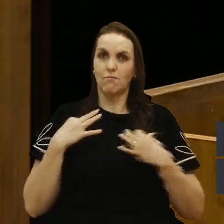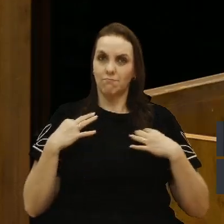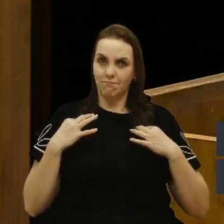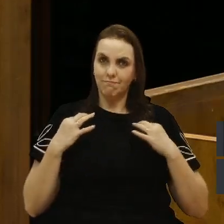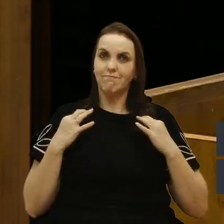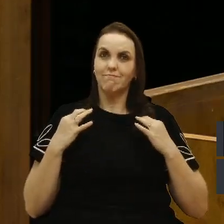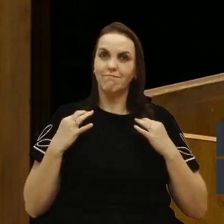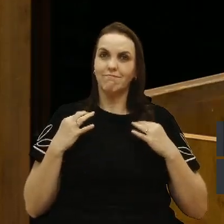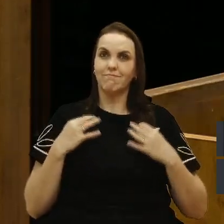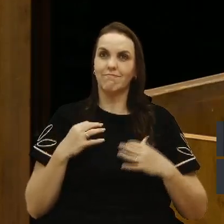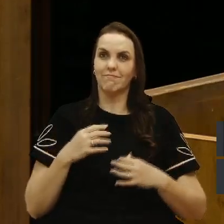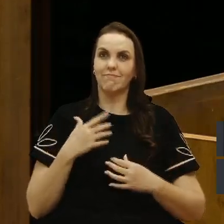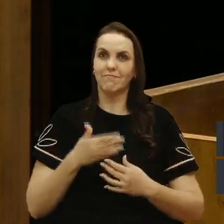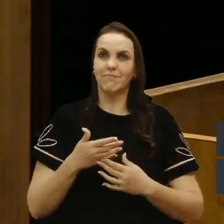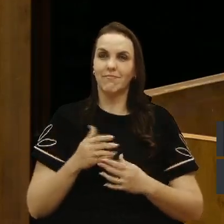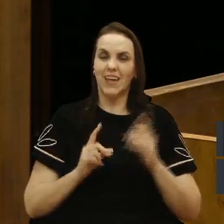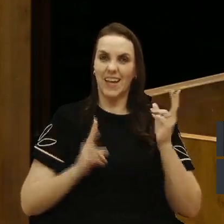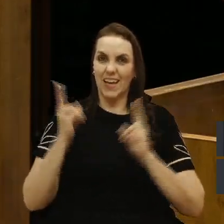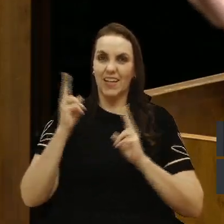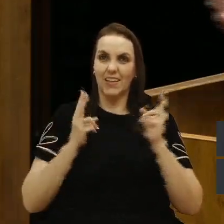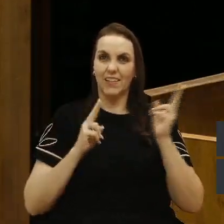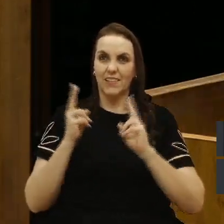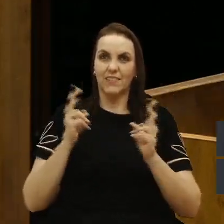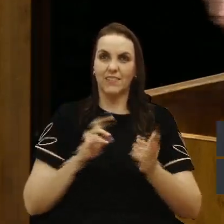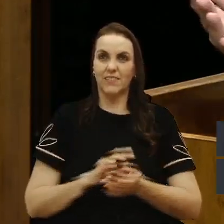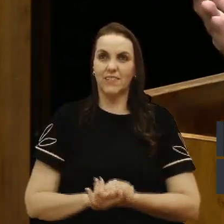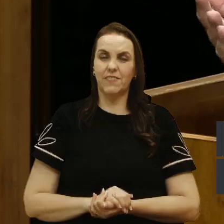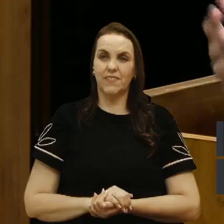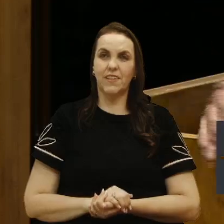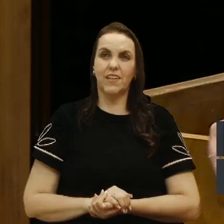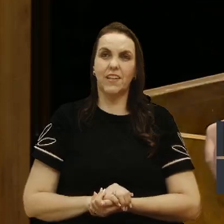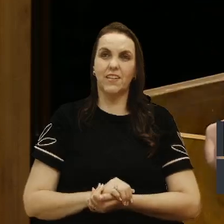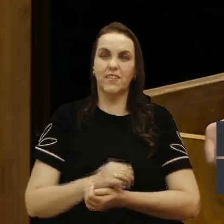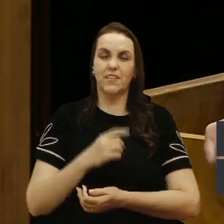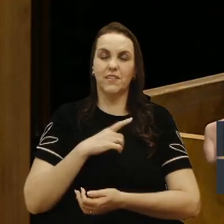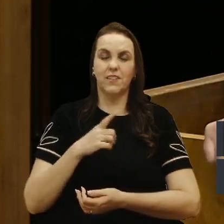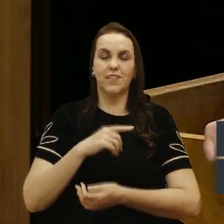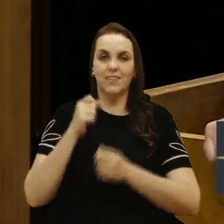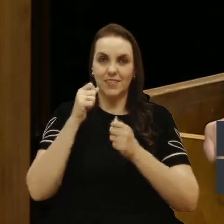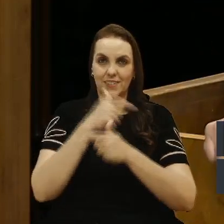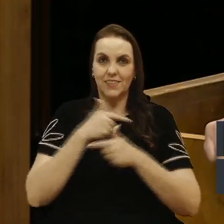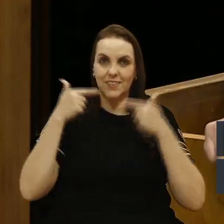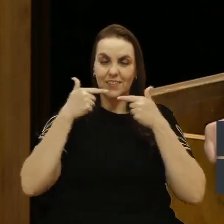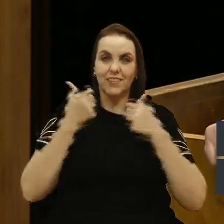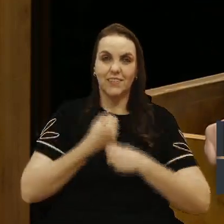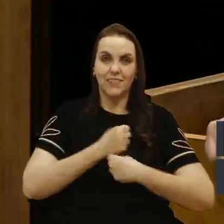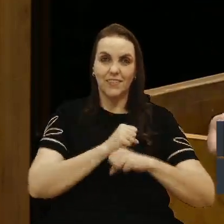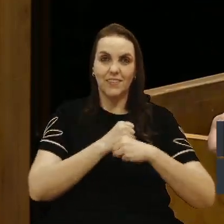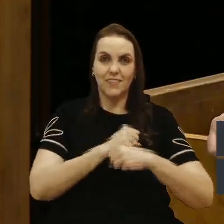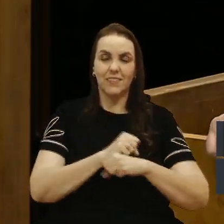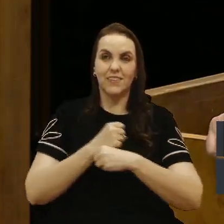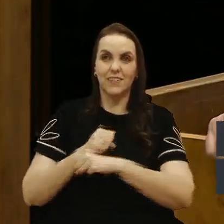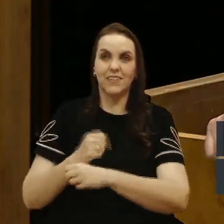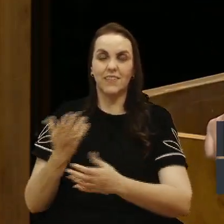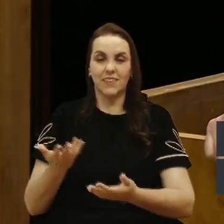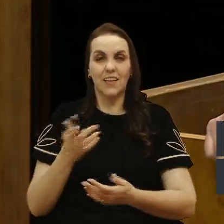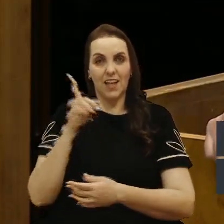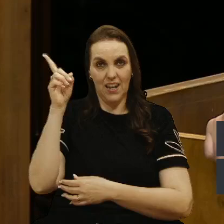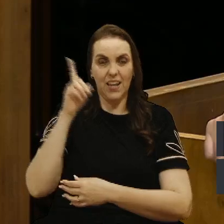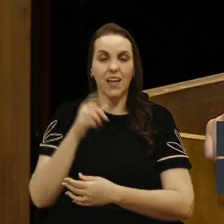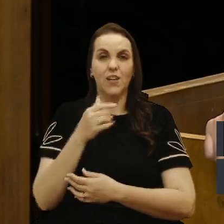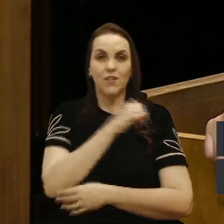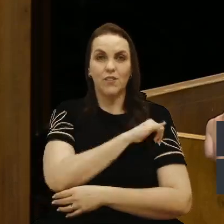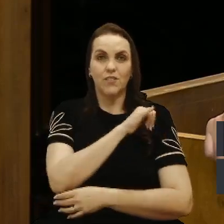uniforme, aquele uniforme vermelho do carnaval, o gari sorriso, que todo mundo conhece. E lá no Rio de Janeiro,